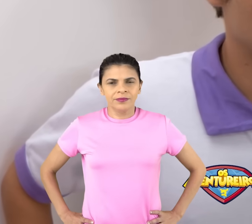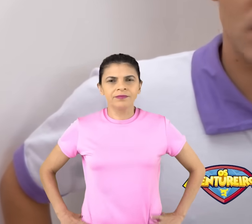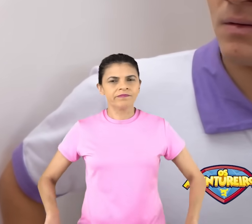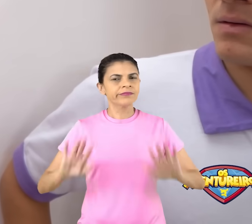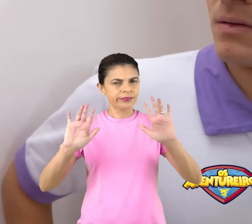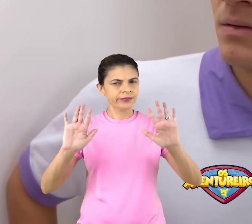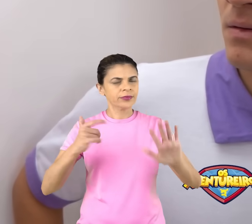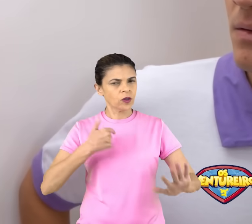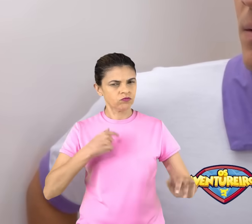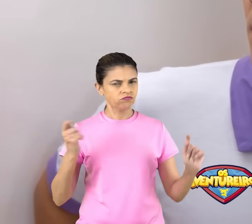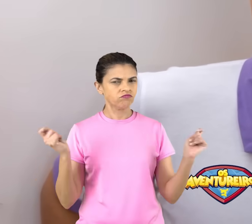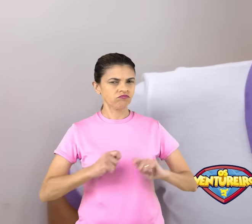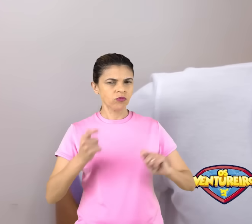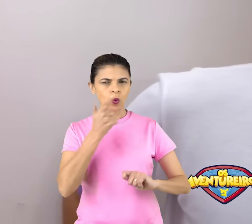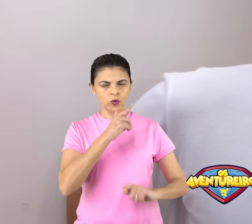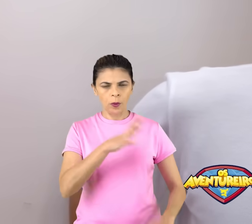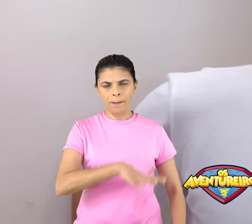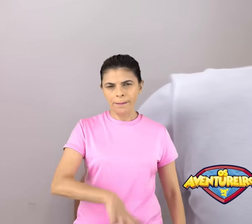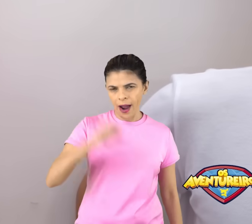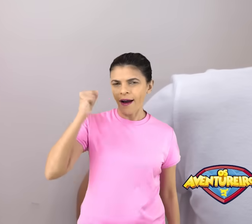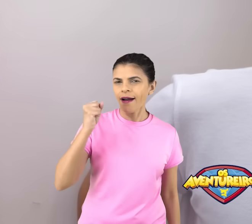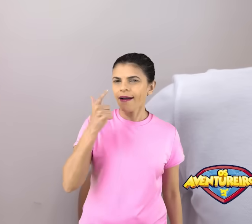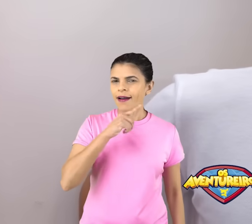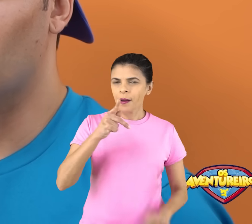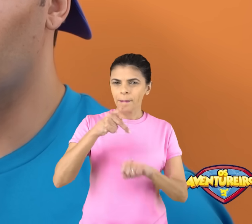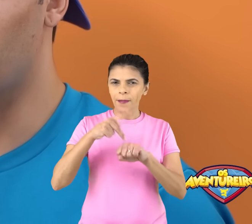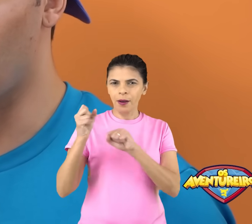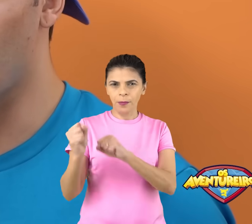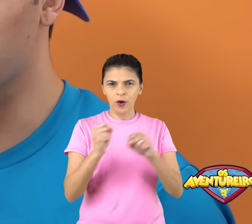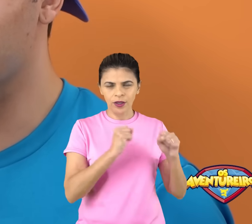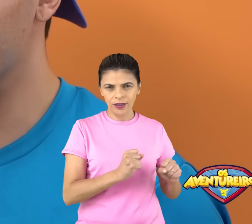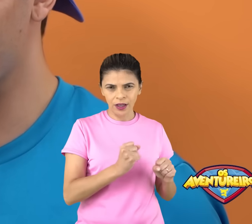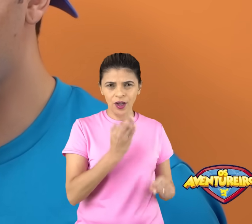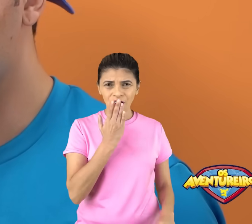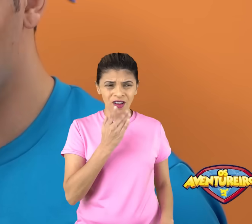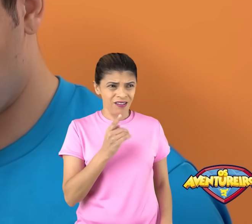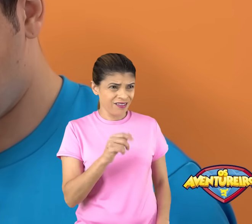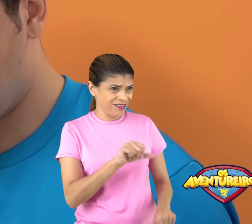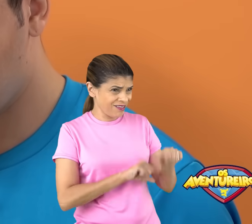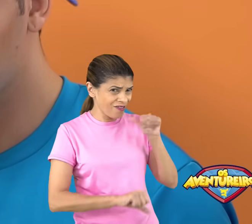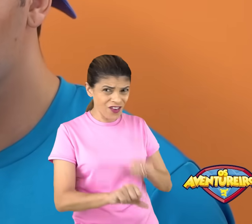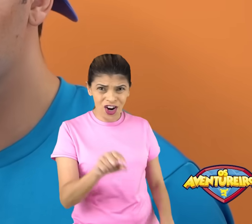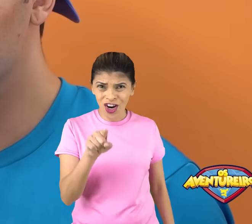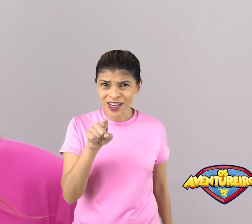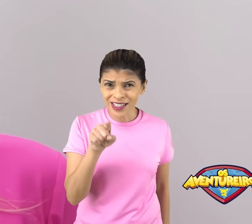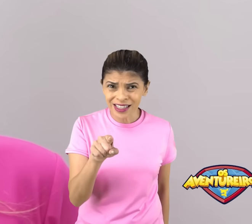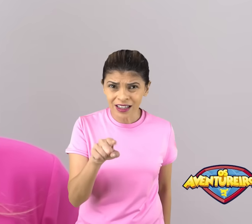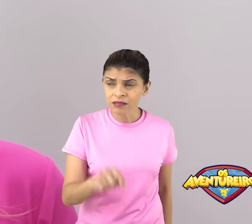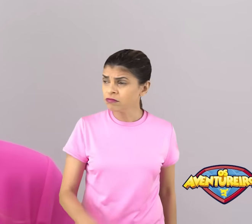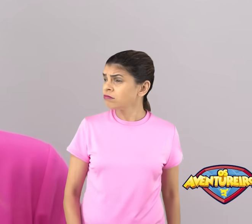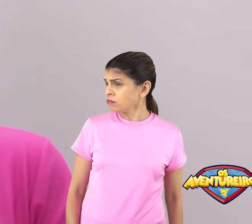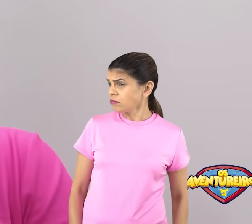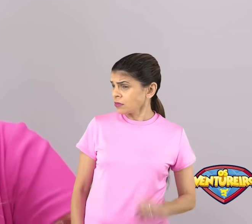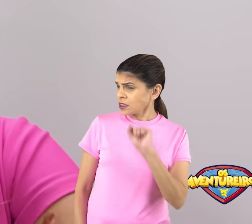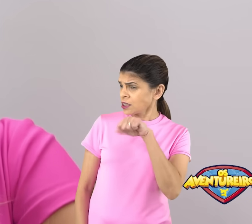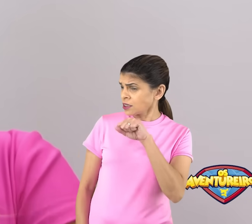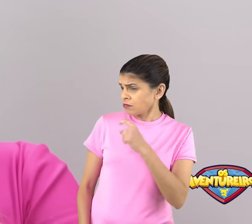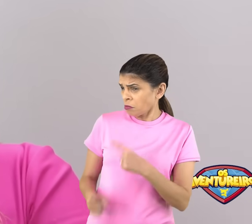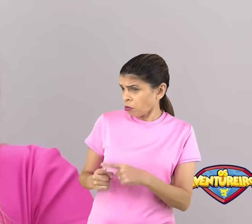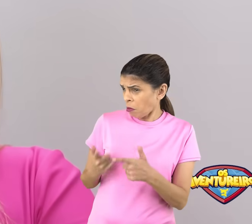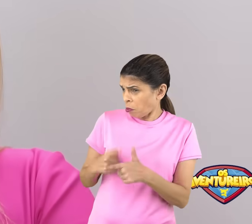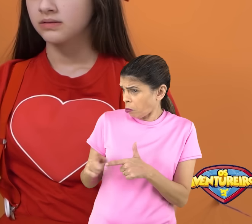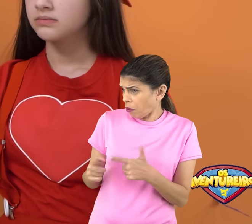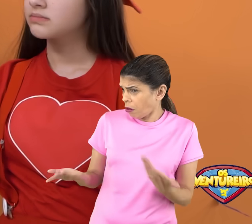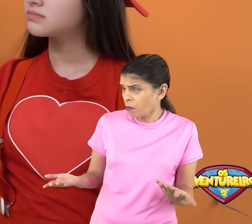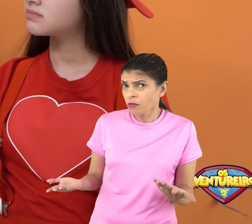Deixem comigo, pessoal. Eu vou pegar a Pedra do Poder Colorida. Você? Sim. Por quê? Algum